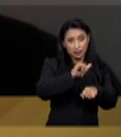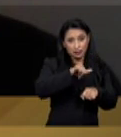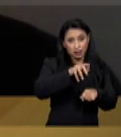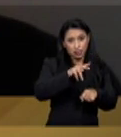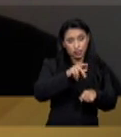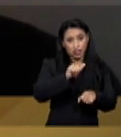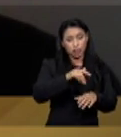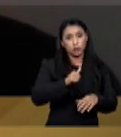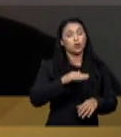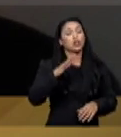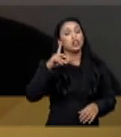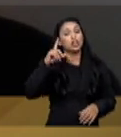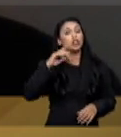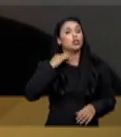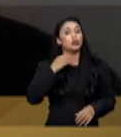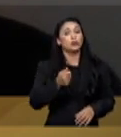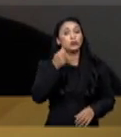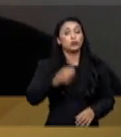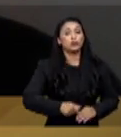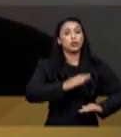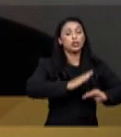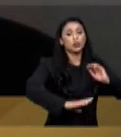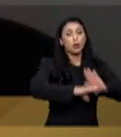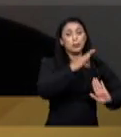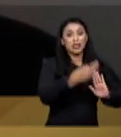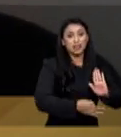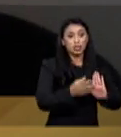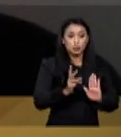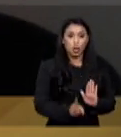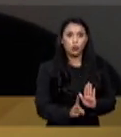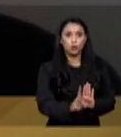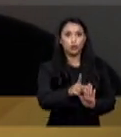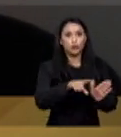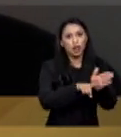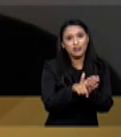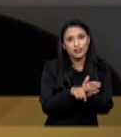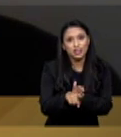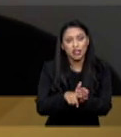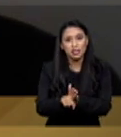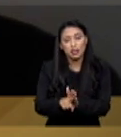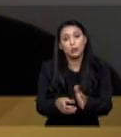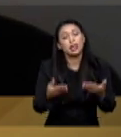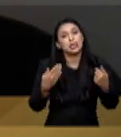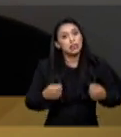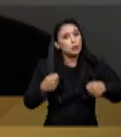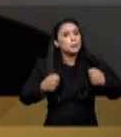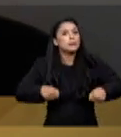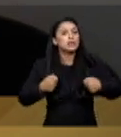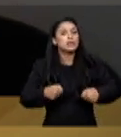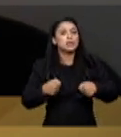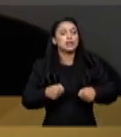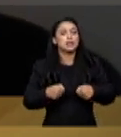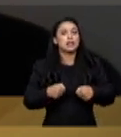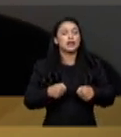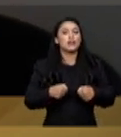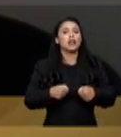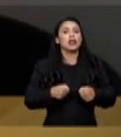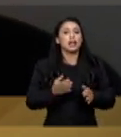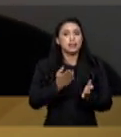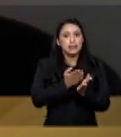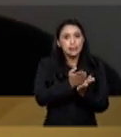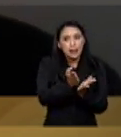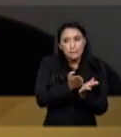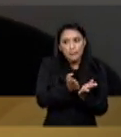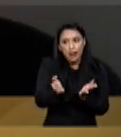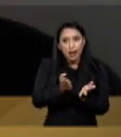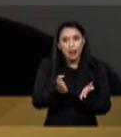juízo competente para o prosseguimento das investigações. Diante da necessidade de desmembramento em